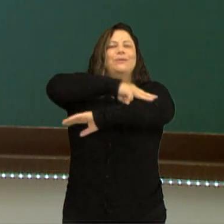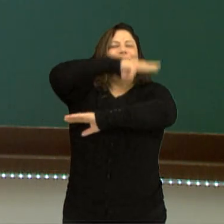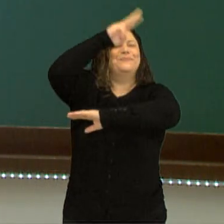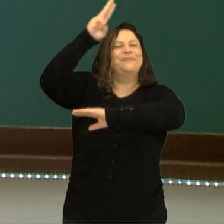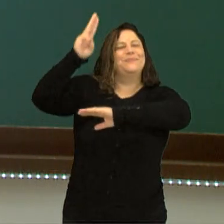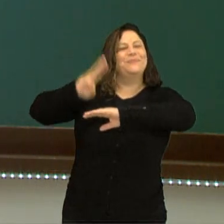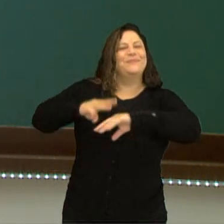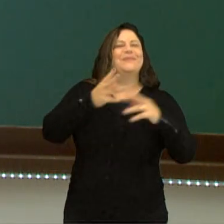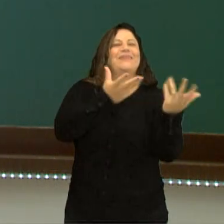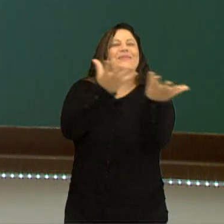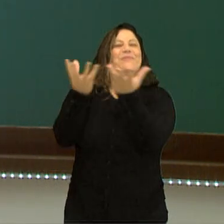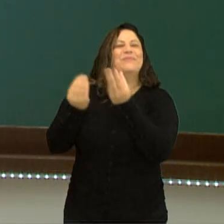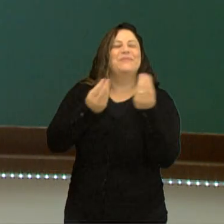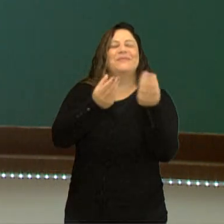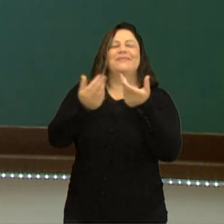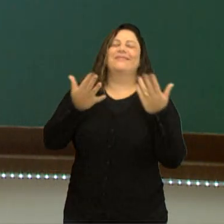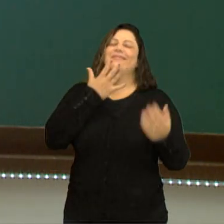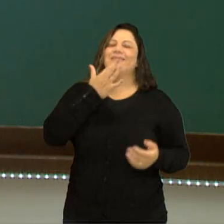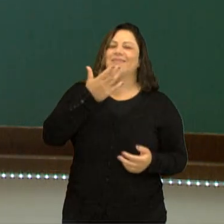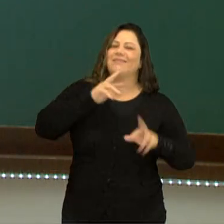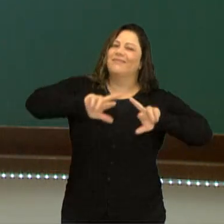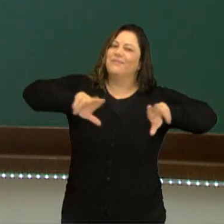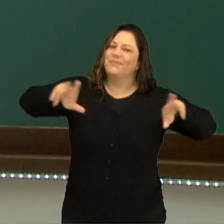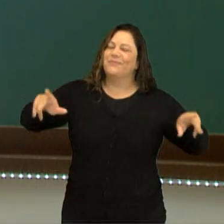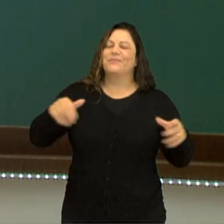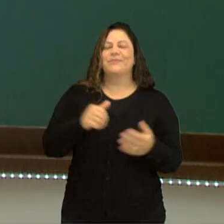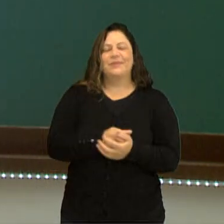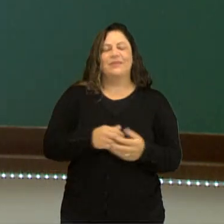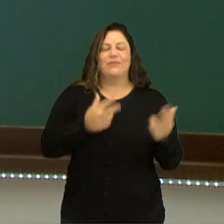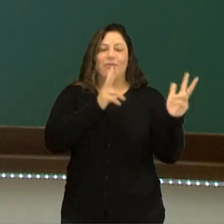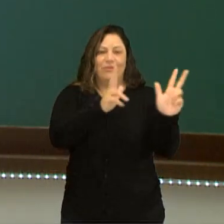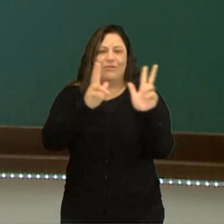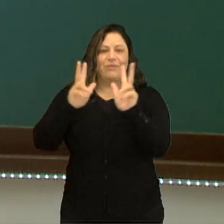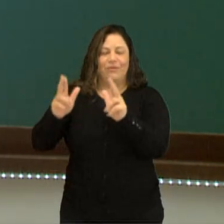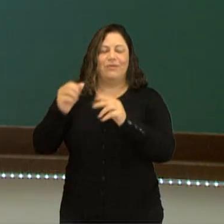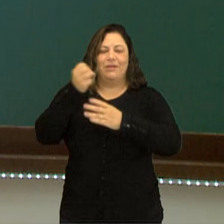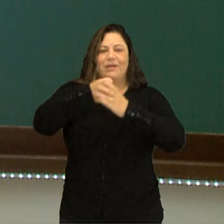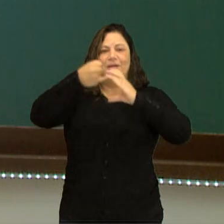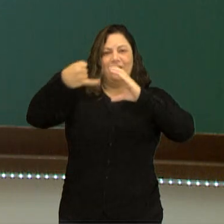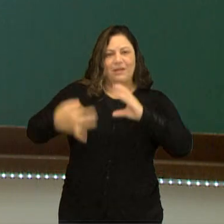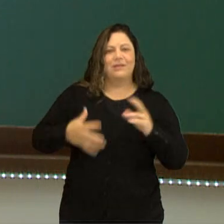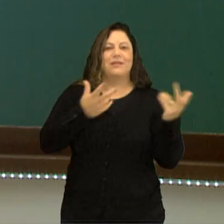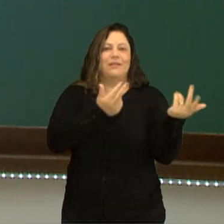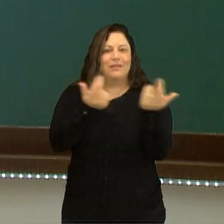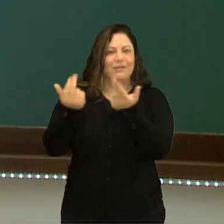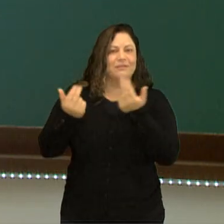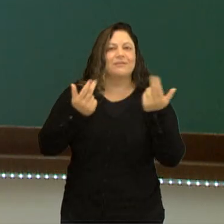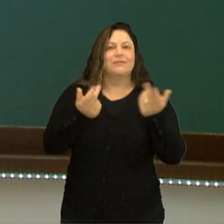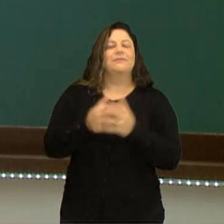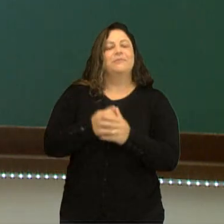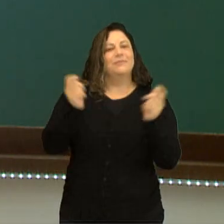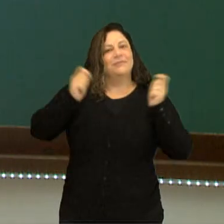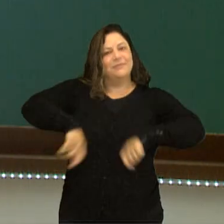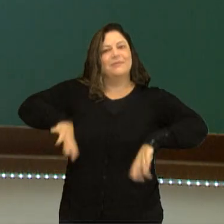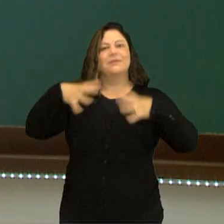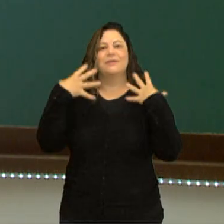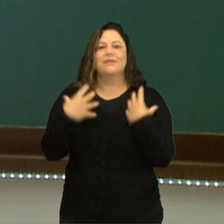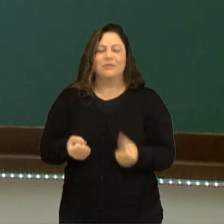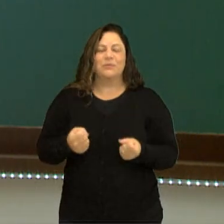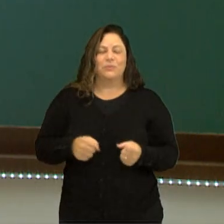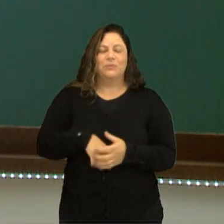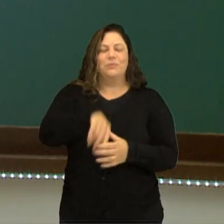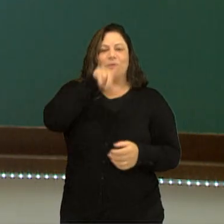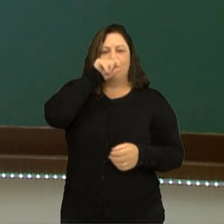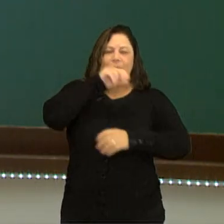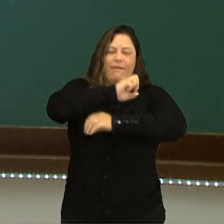ambos dividem a mesma característica, tanto que o pavão assume, aí na leitura, ser um arco-íris de